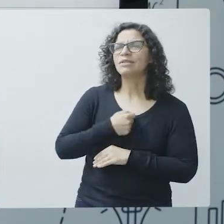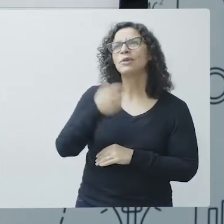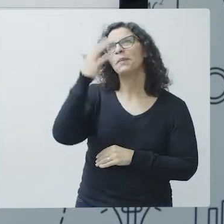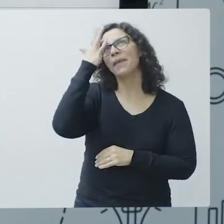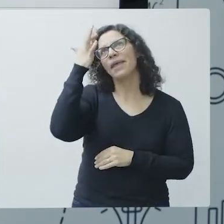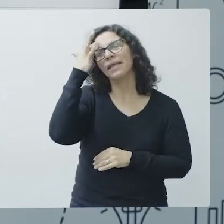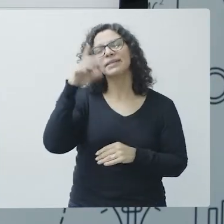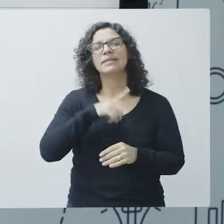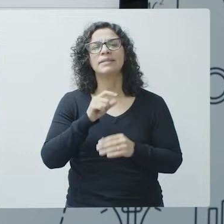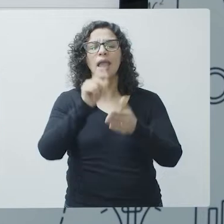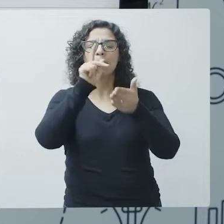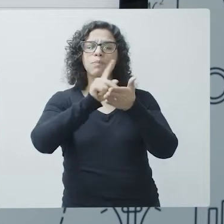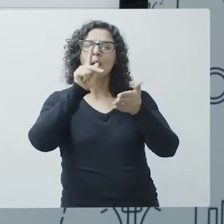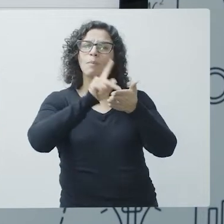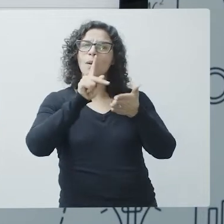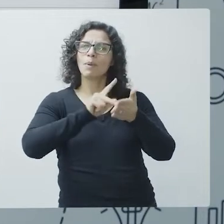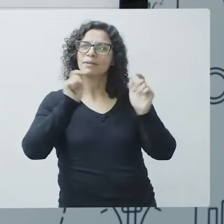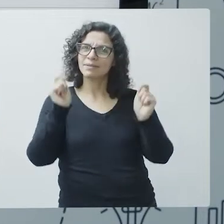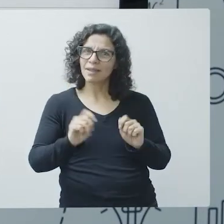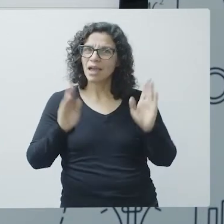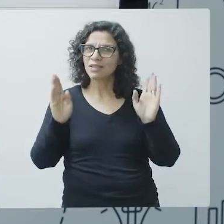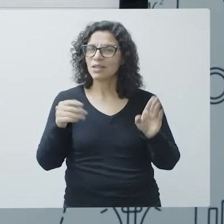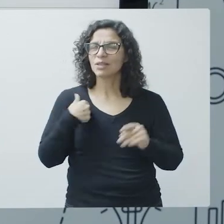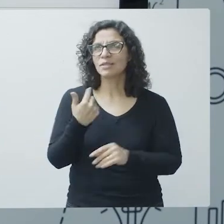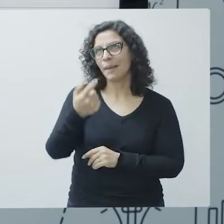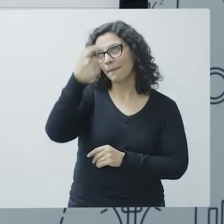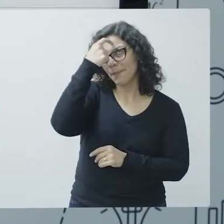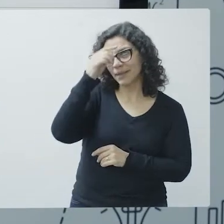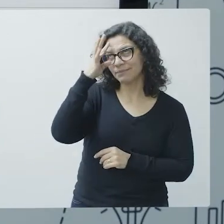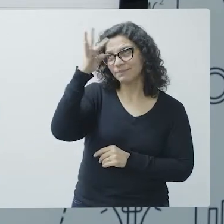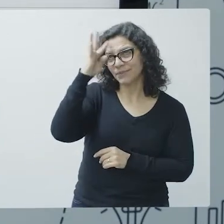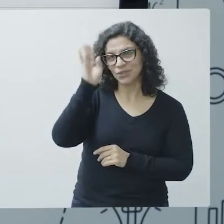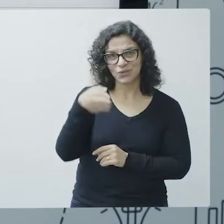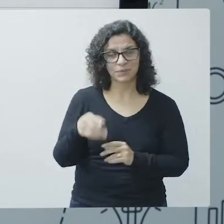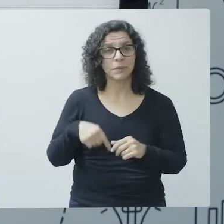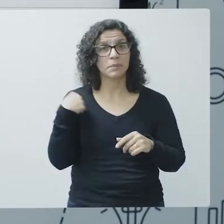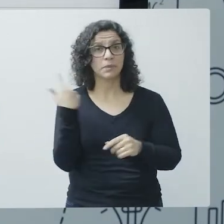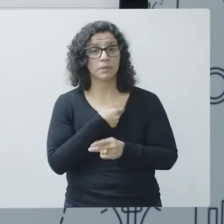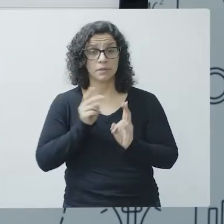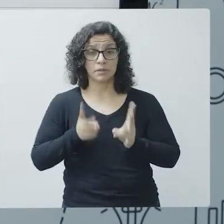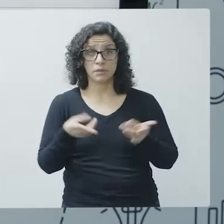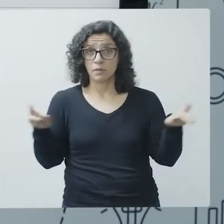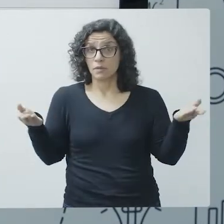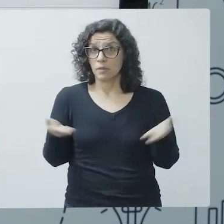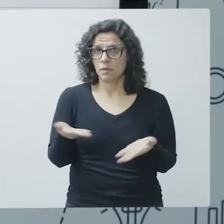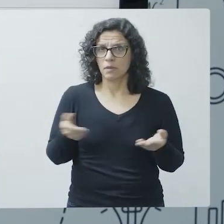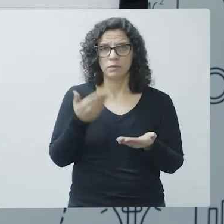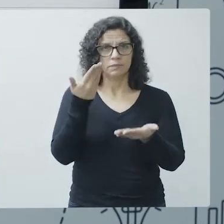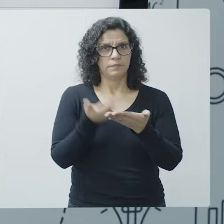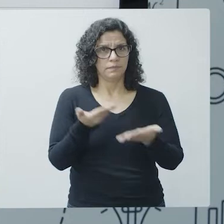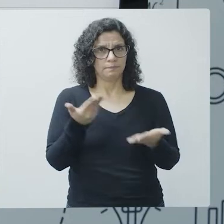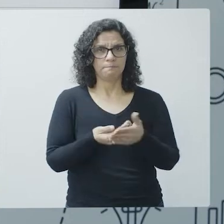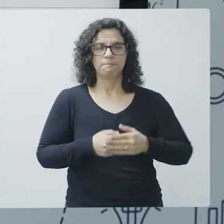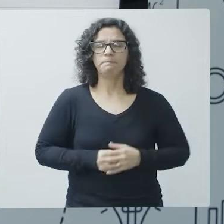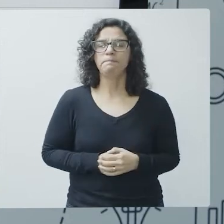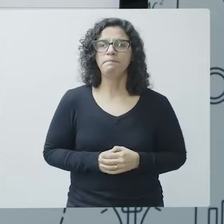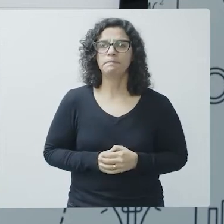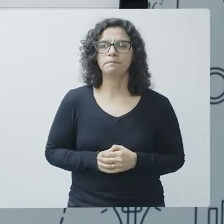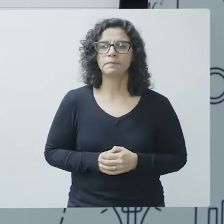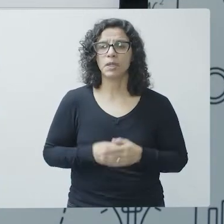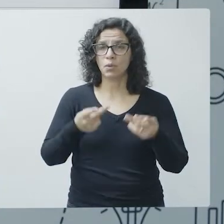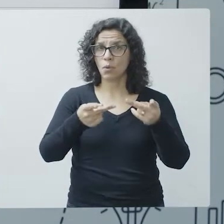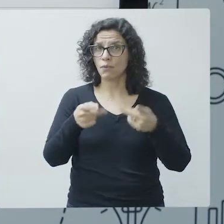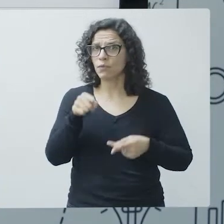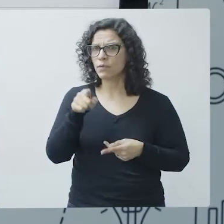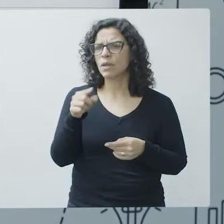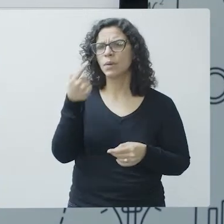gente cria alguns versos em nossa mente. Mas para a gente continuar a nossa aula de hoje, eu